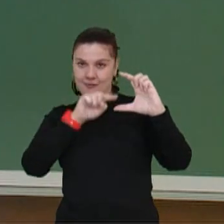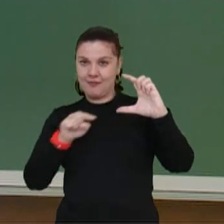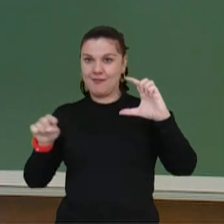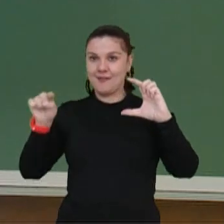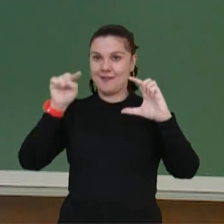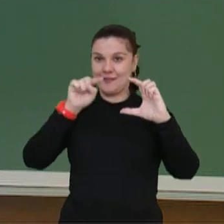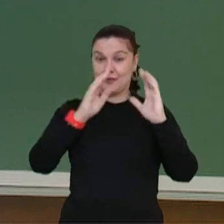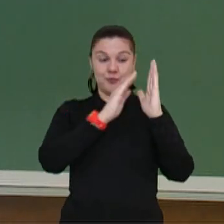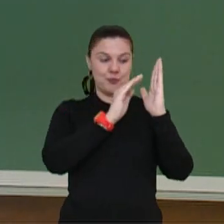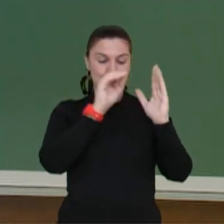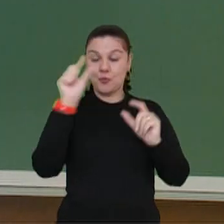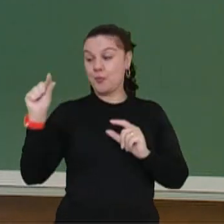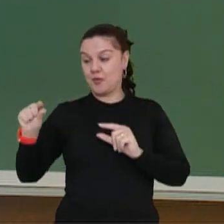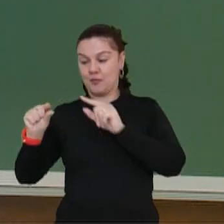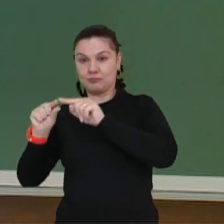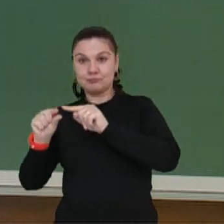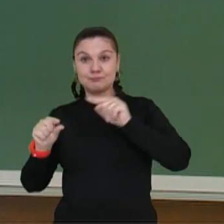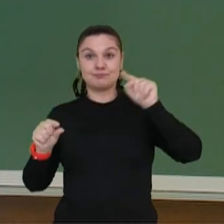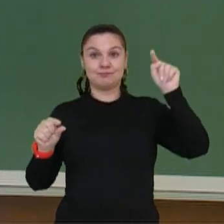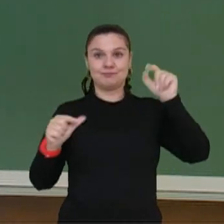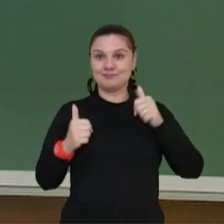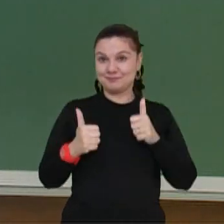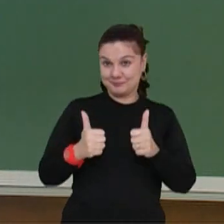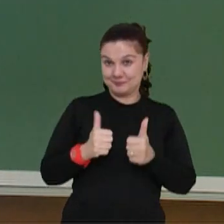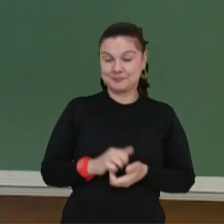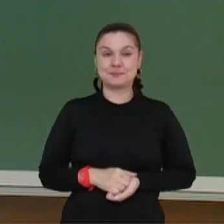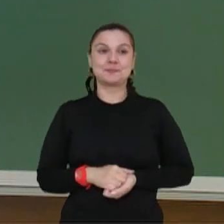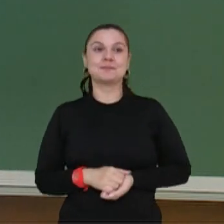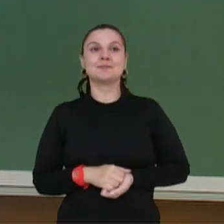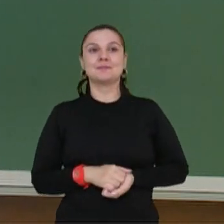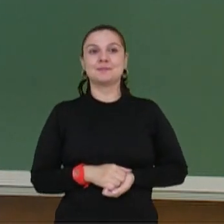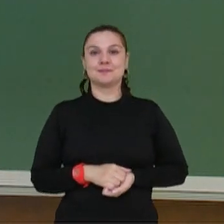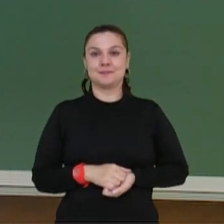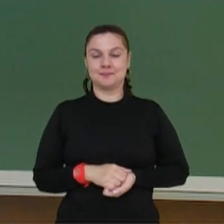informações colocadas em ordem crescente. Beleza?